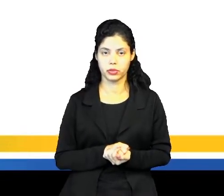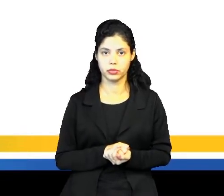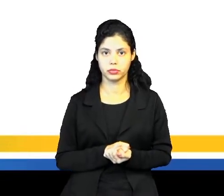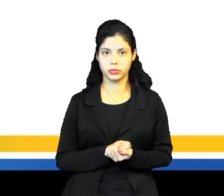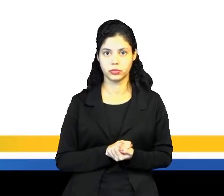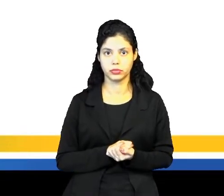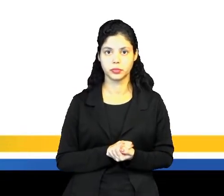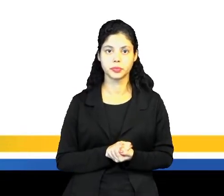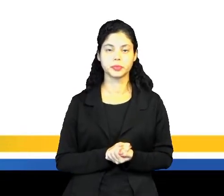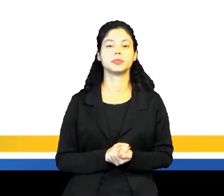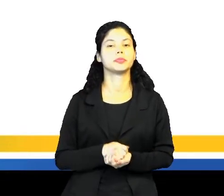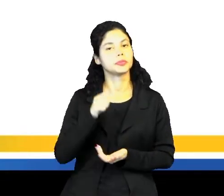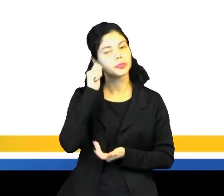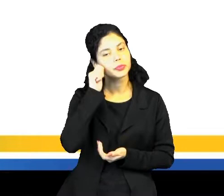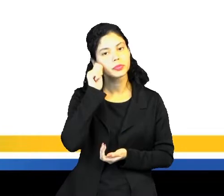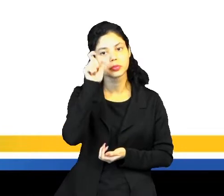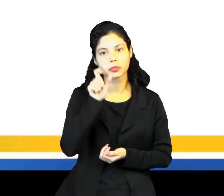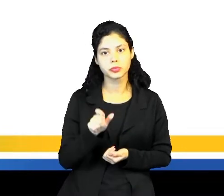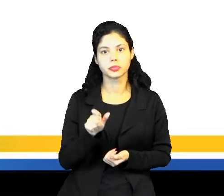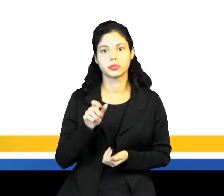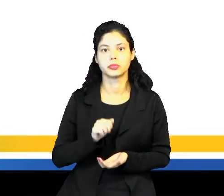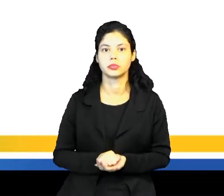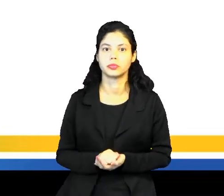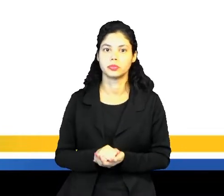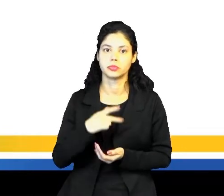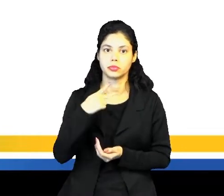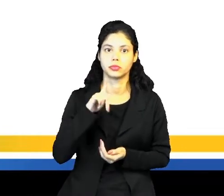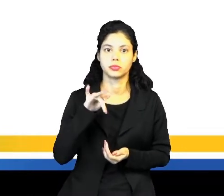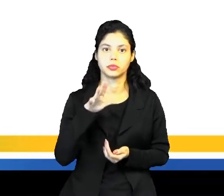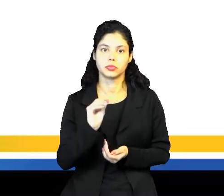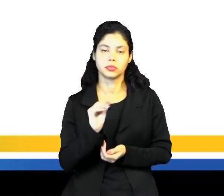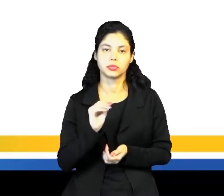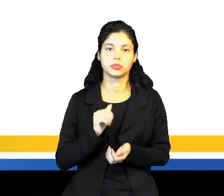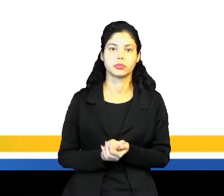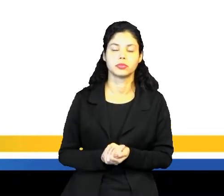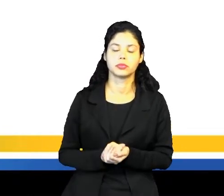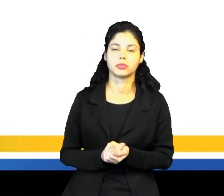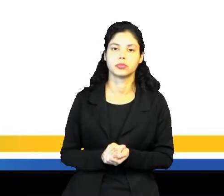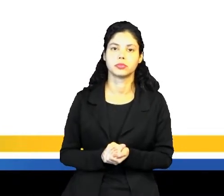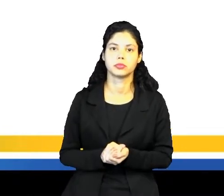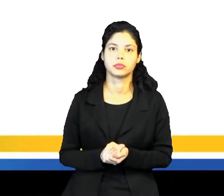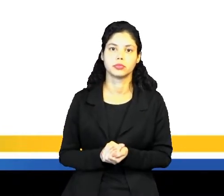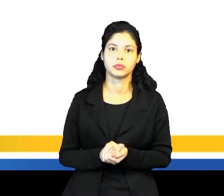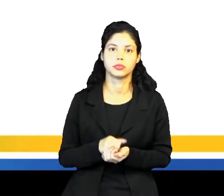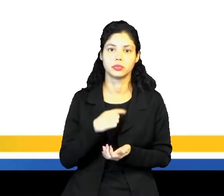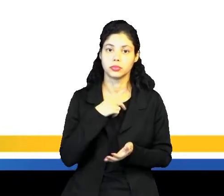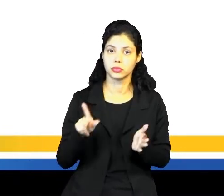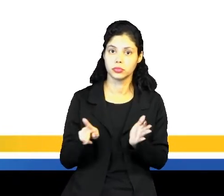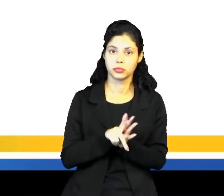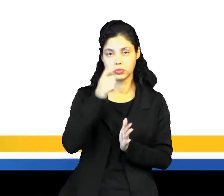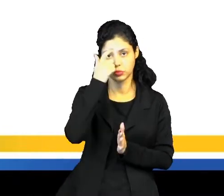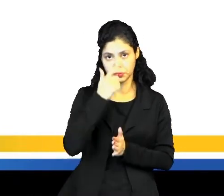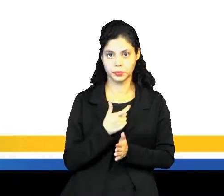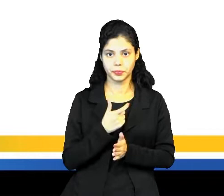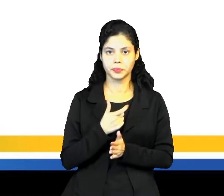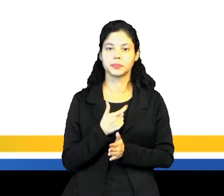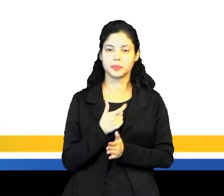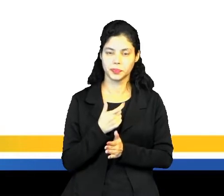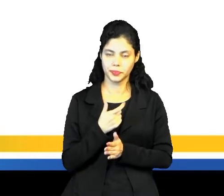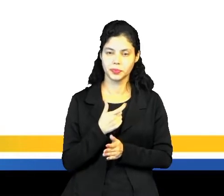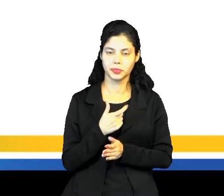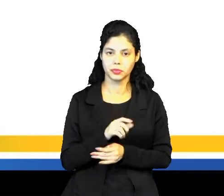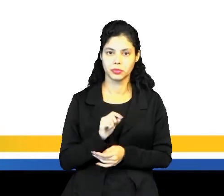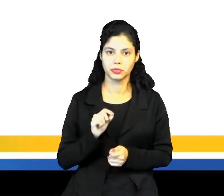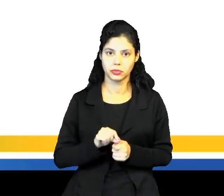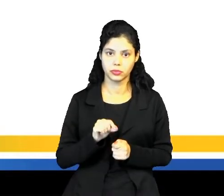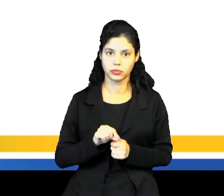essa obra Autorretrato, de Pablo Neruda, né, como o próprio nome diz, autorretrato, ou seja, um retrato de si mesmo, né? Então